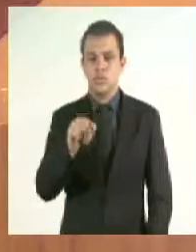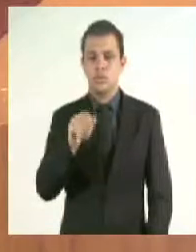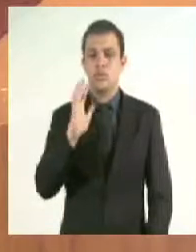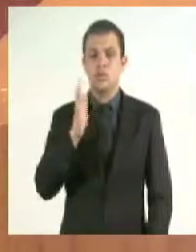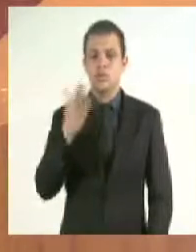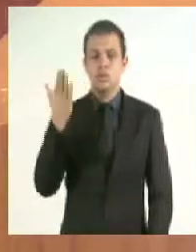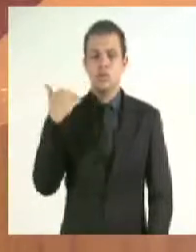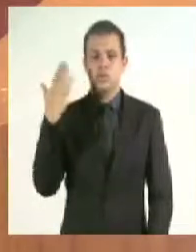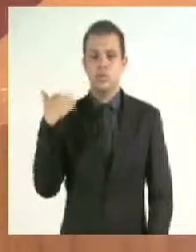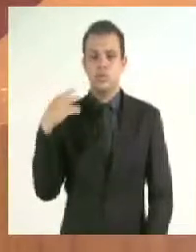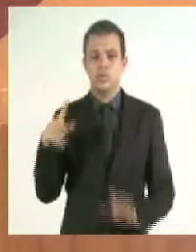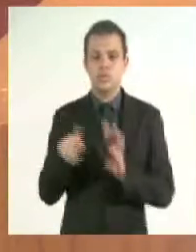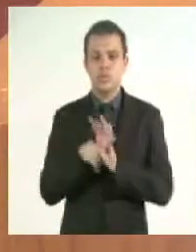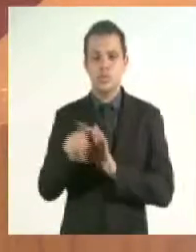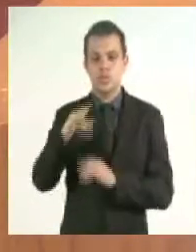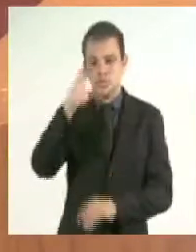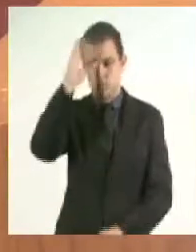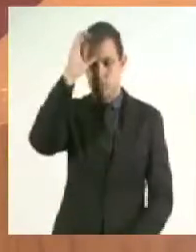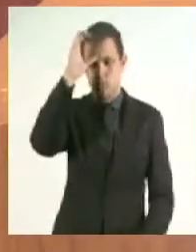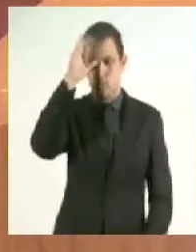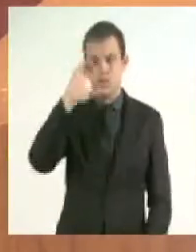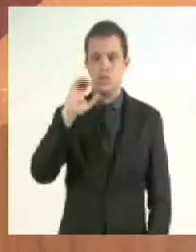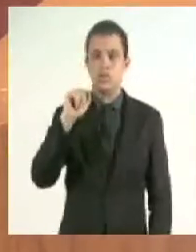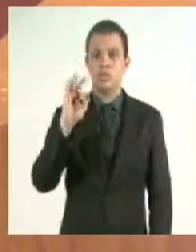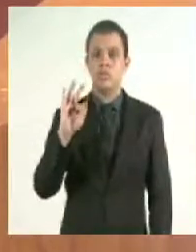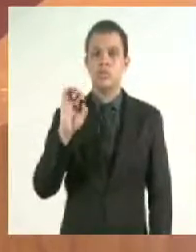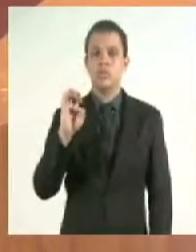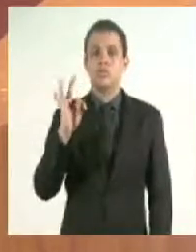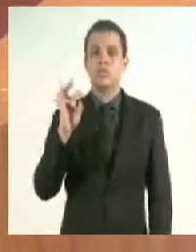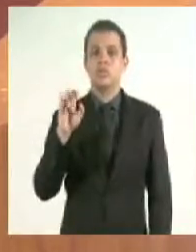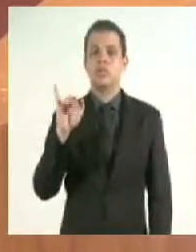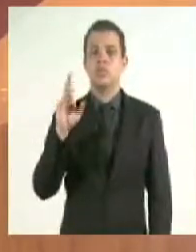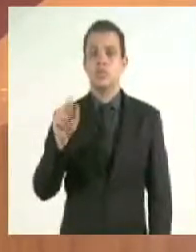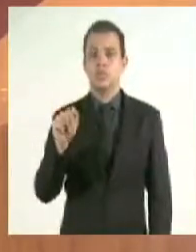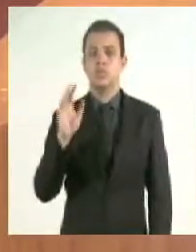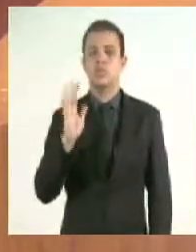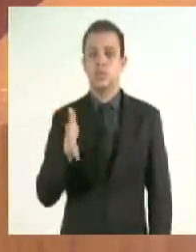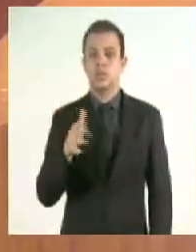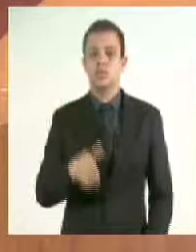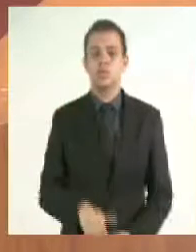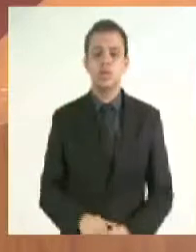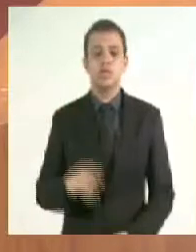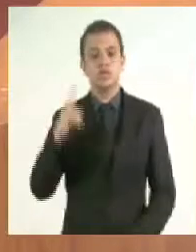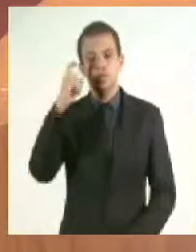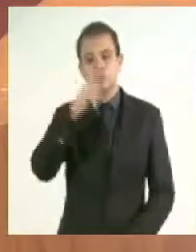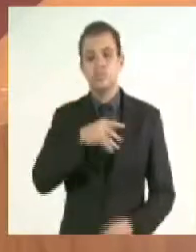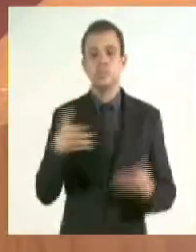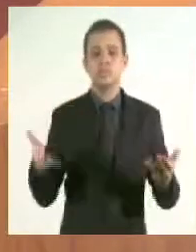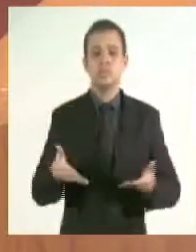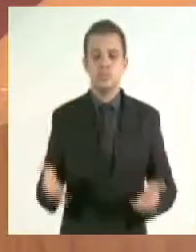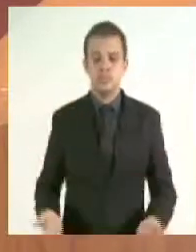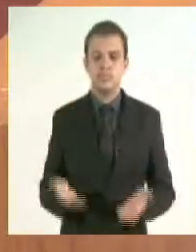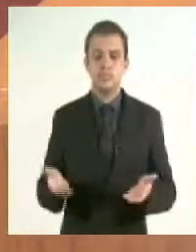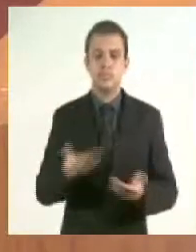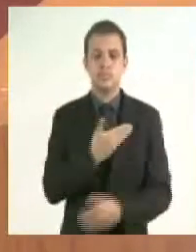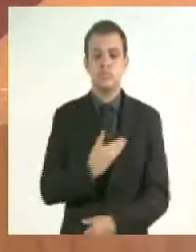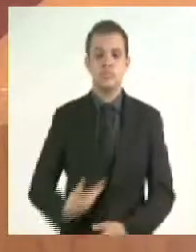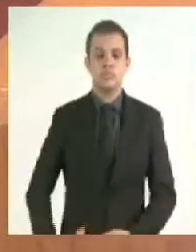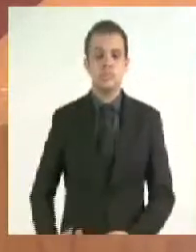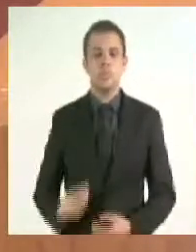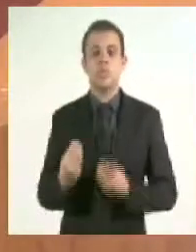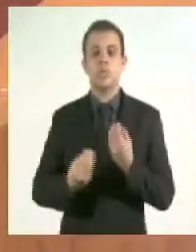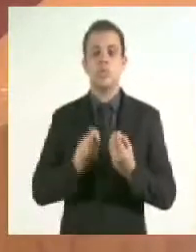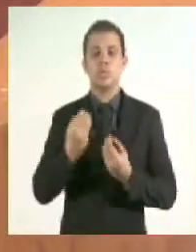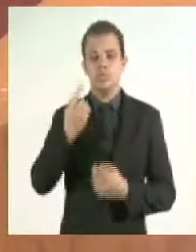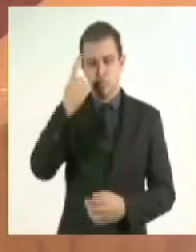da gestão do seu tio Cafeteira, como é difícil tocar uma máquina pública. Quando puder,